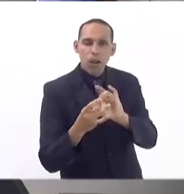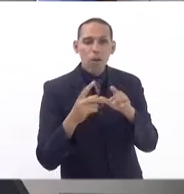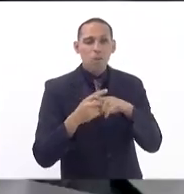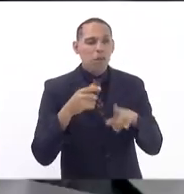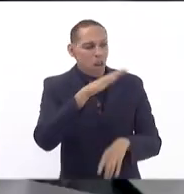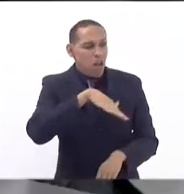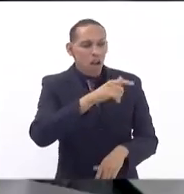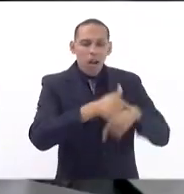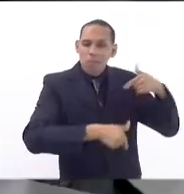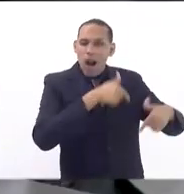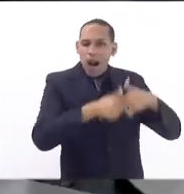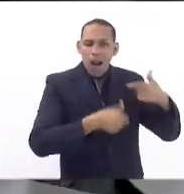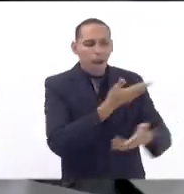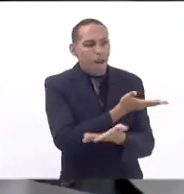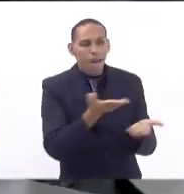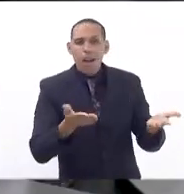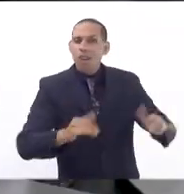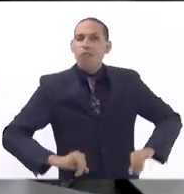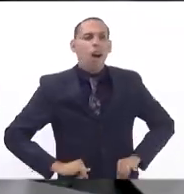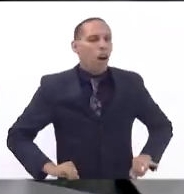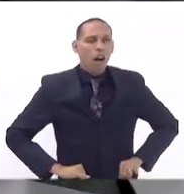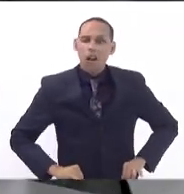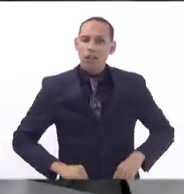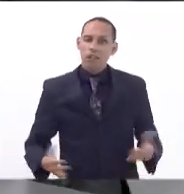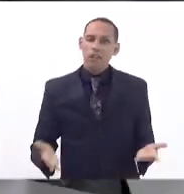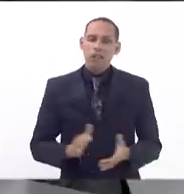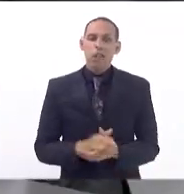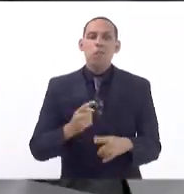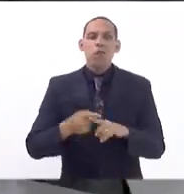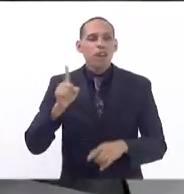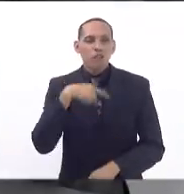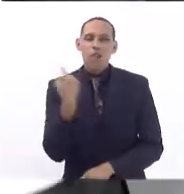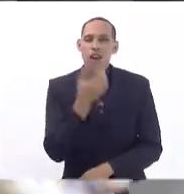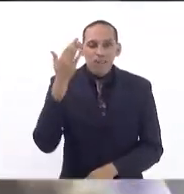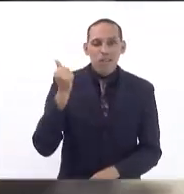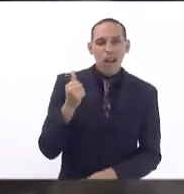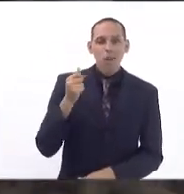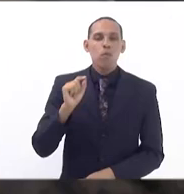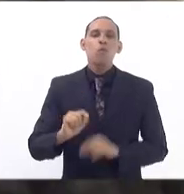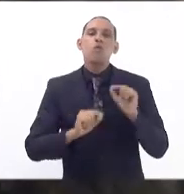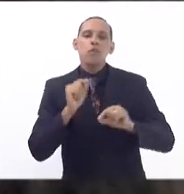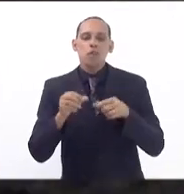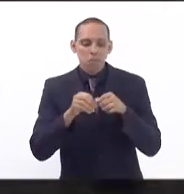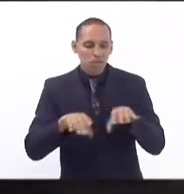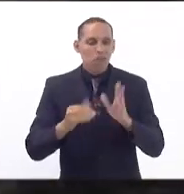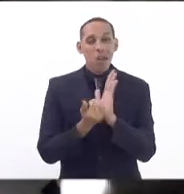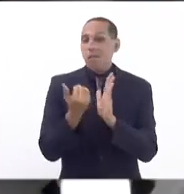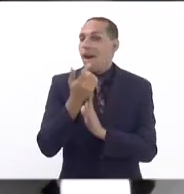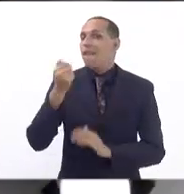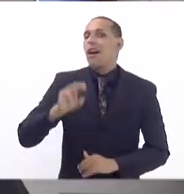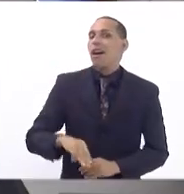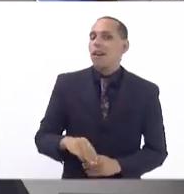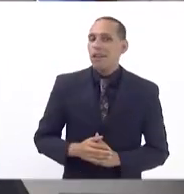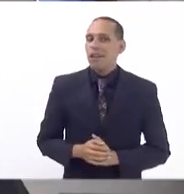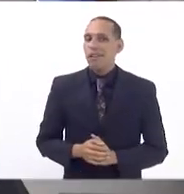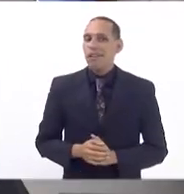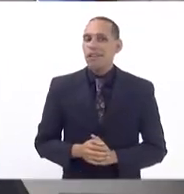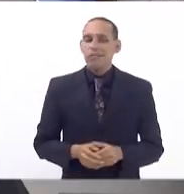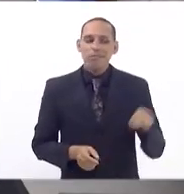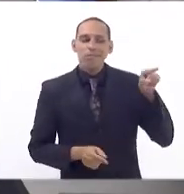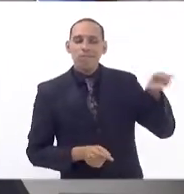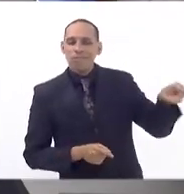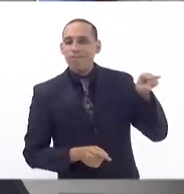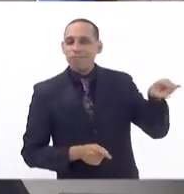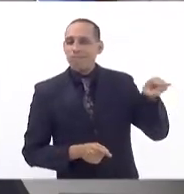ficar pagando o pato tempo todo que todo mundo aqui reconhece que uma prejudicados Doutor Eduardo é que ele tá onde na